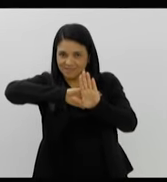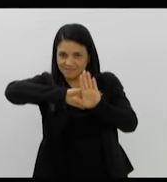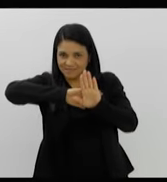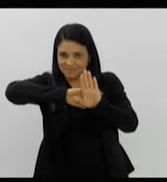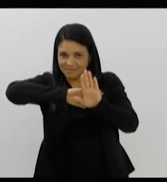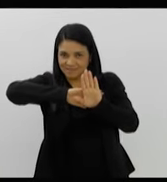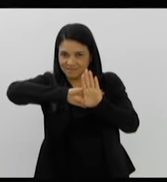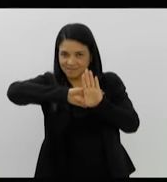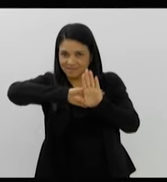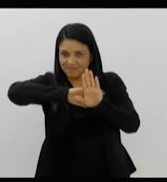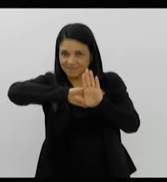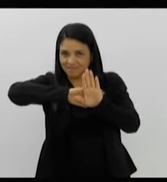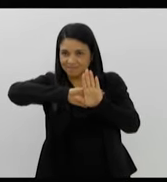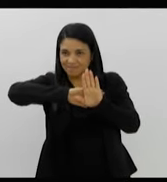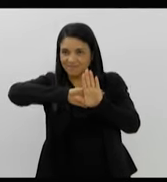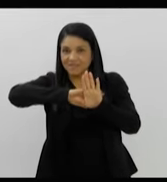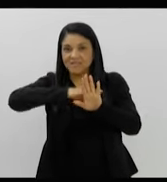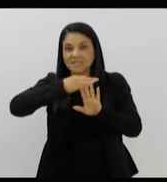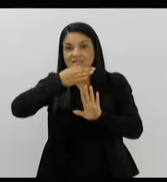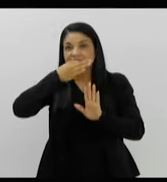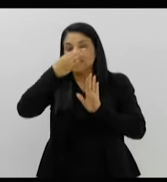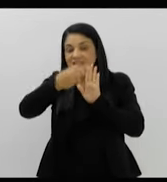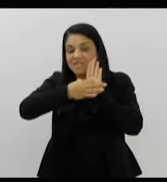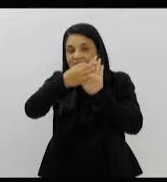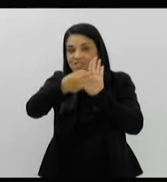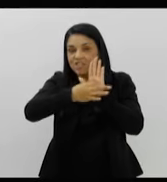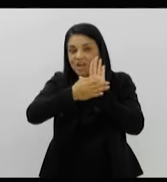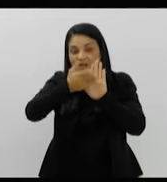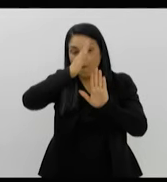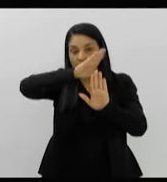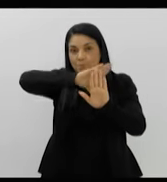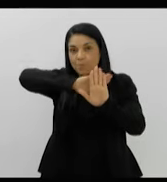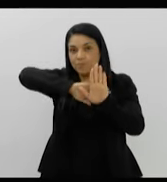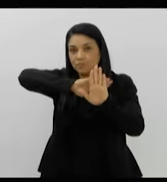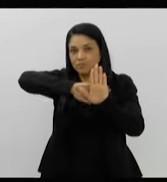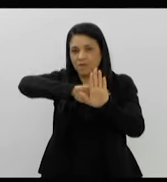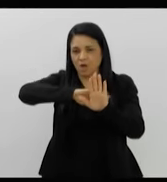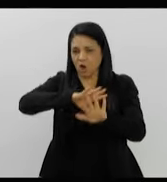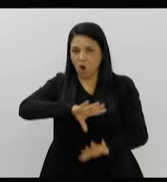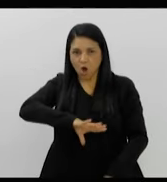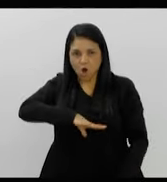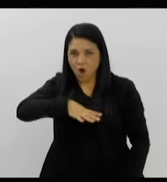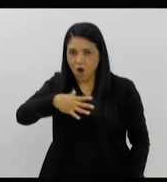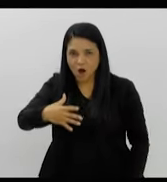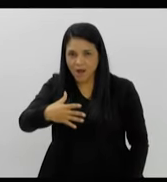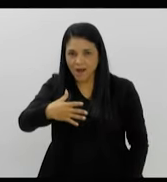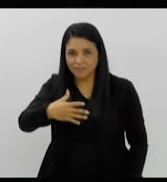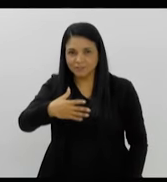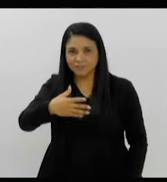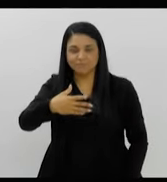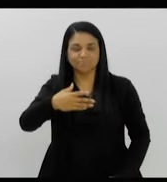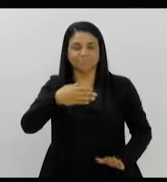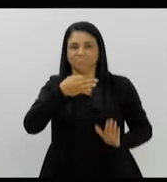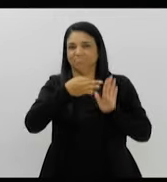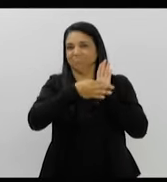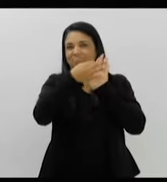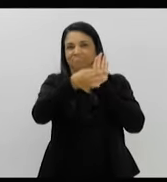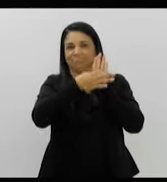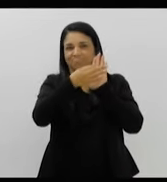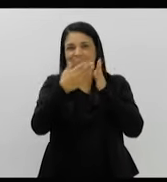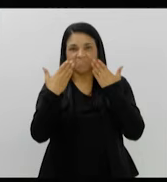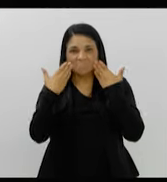Bastidores ele criticava nos Bastidores ele não tinha coragem de criticar as upps